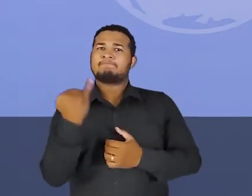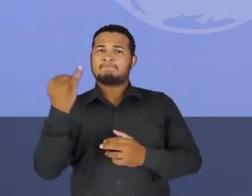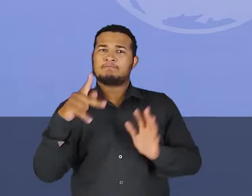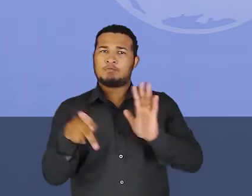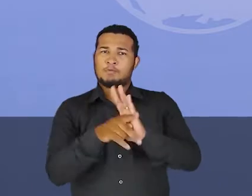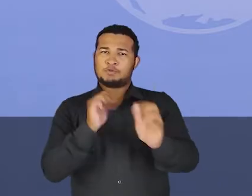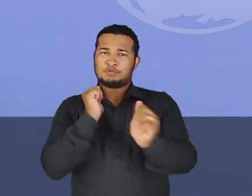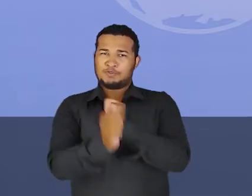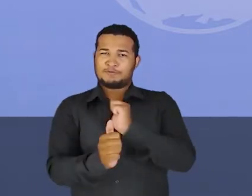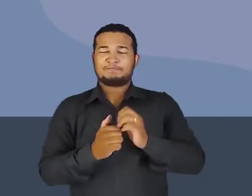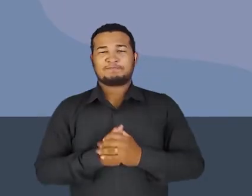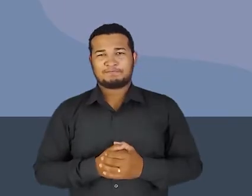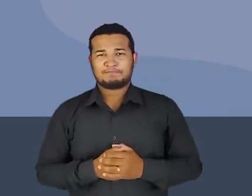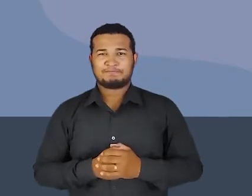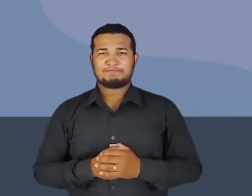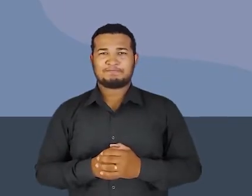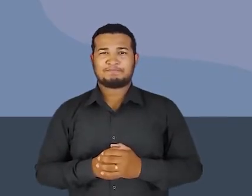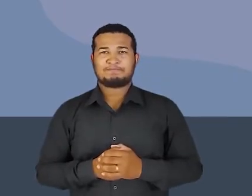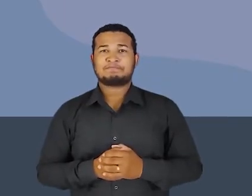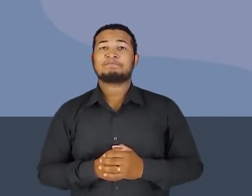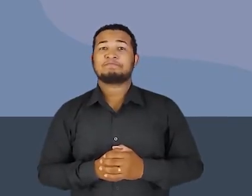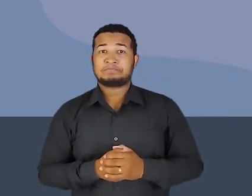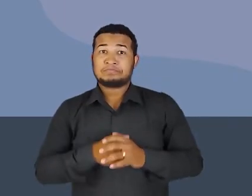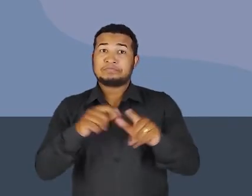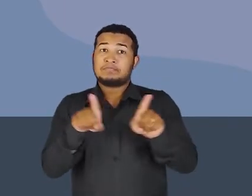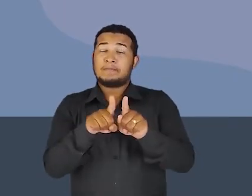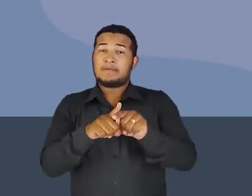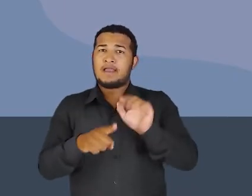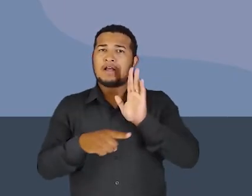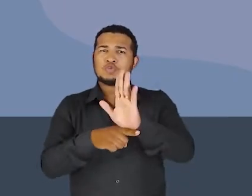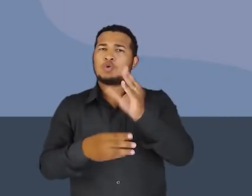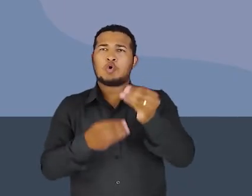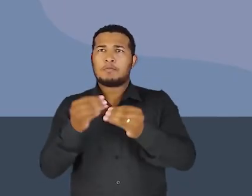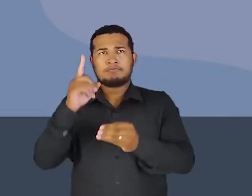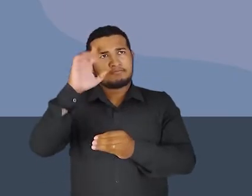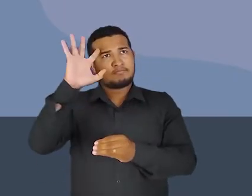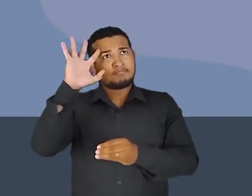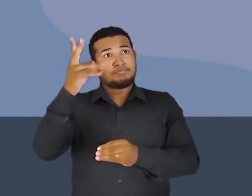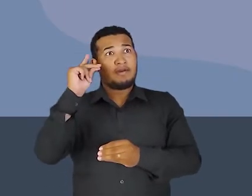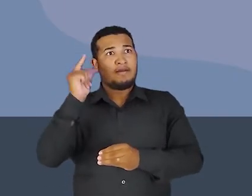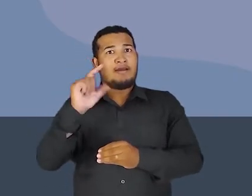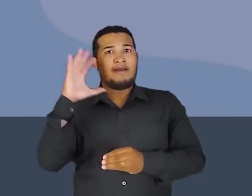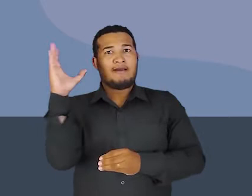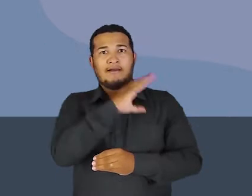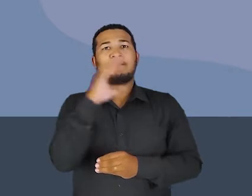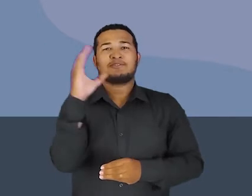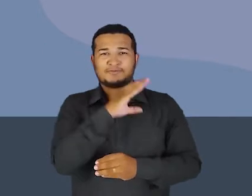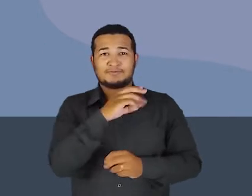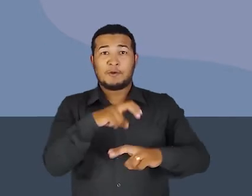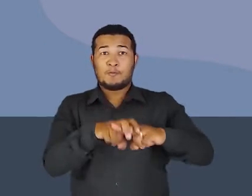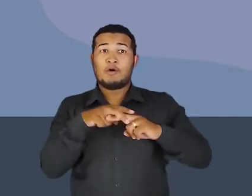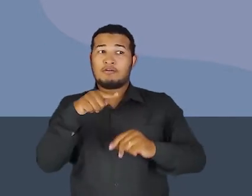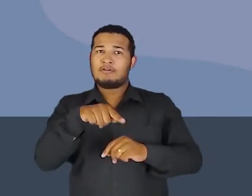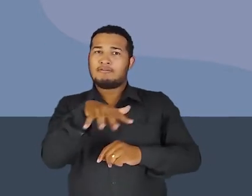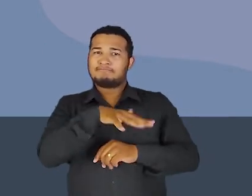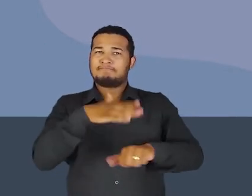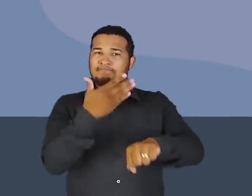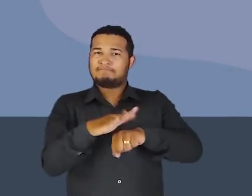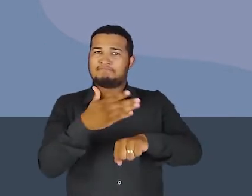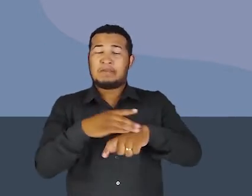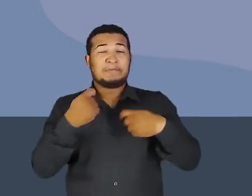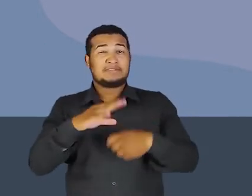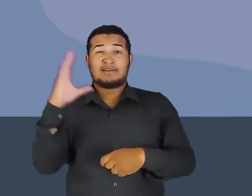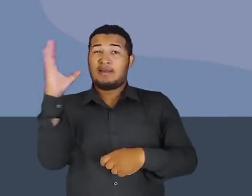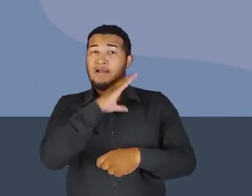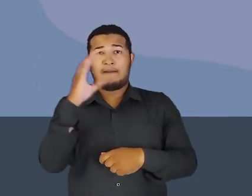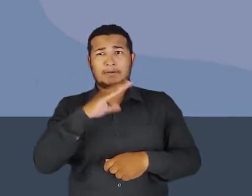para o próximo benefício. Auxilia a tomar decisões rápidas. Diante desse cenário, o esportista precisa tomar decisões